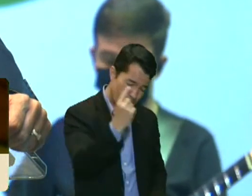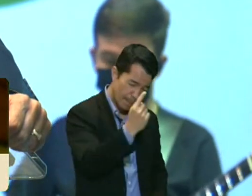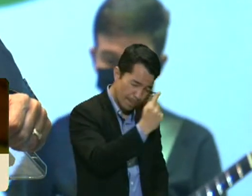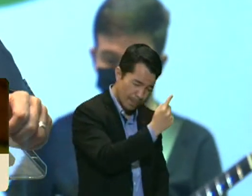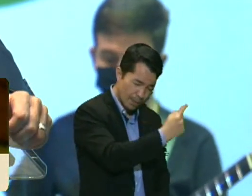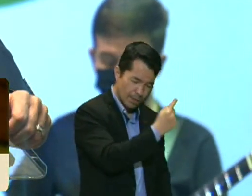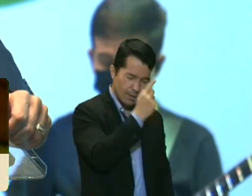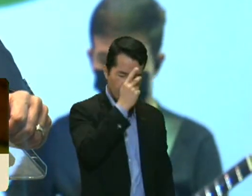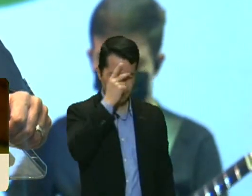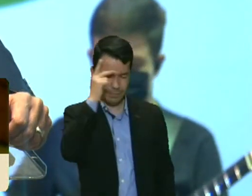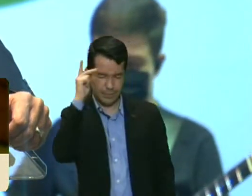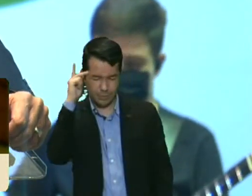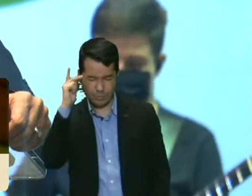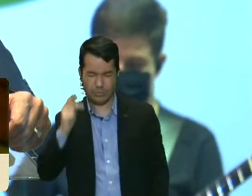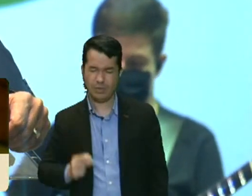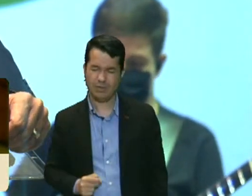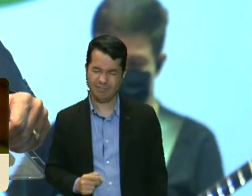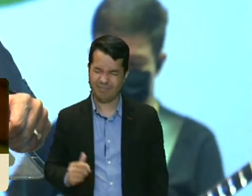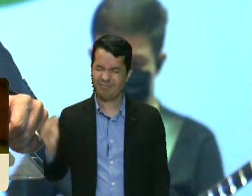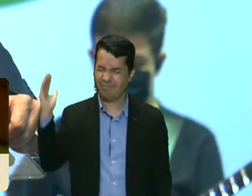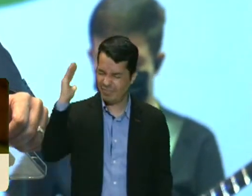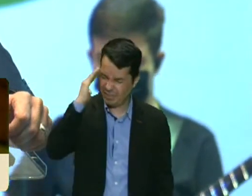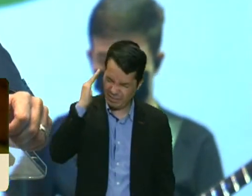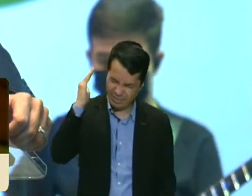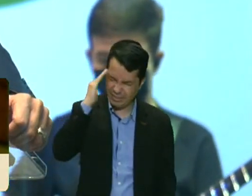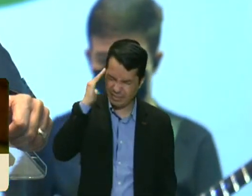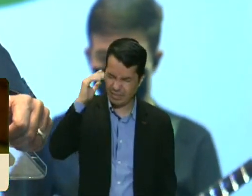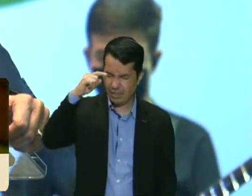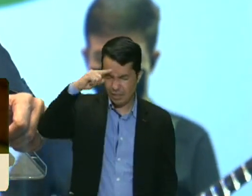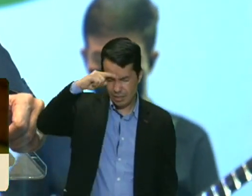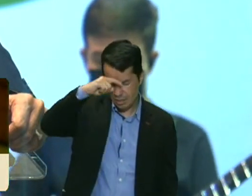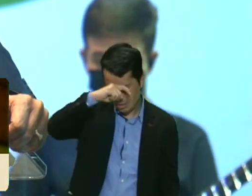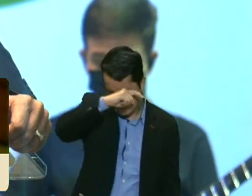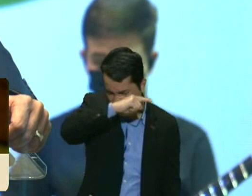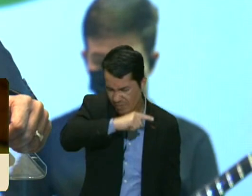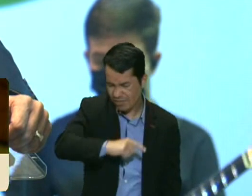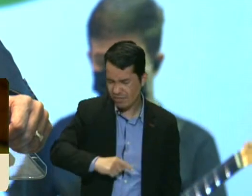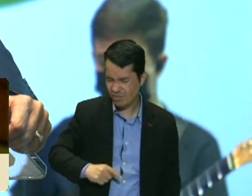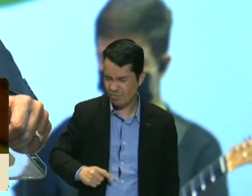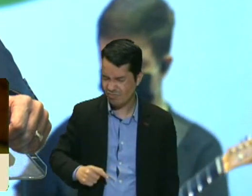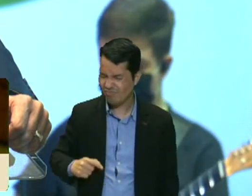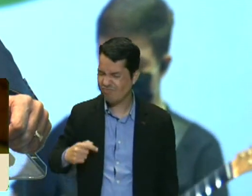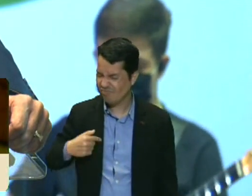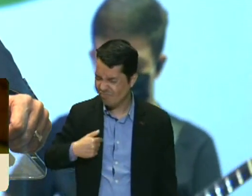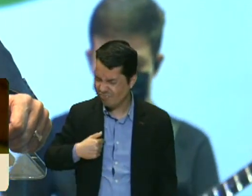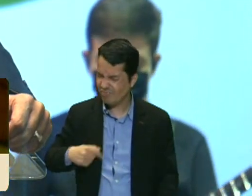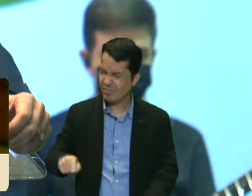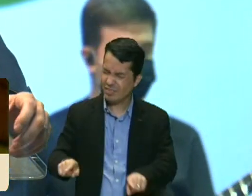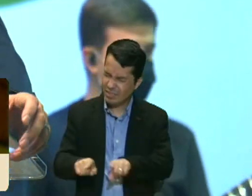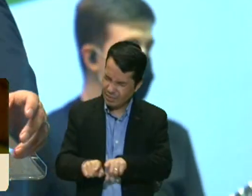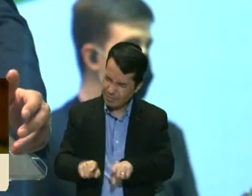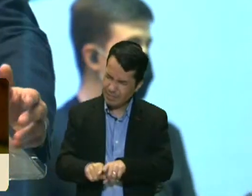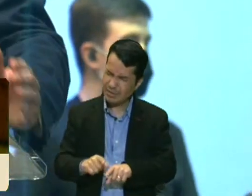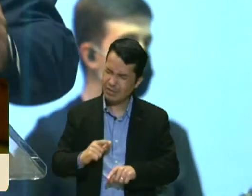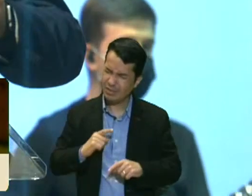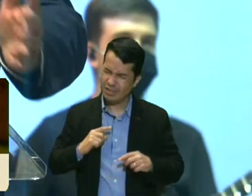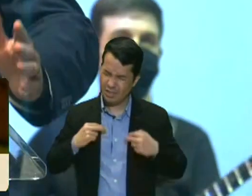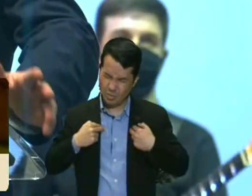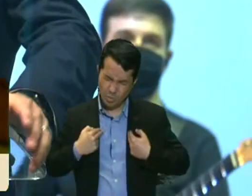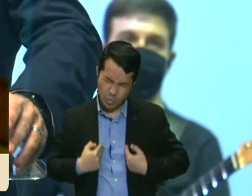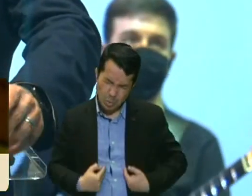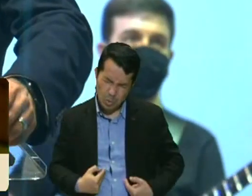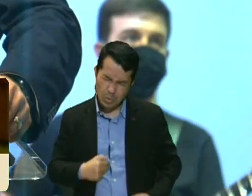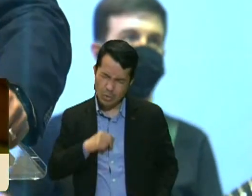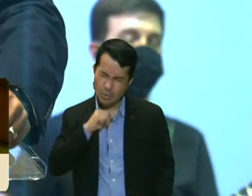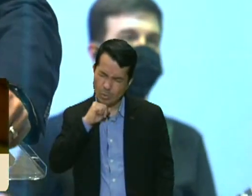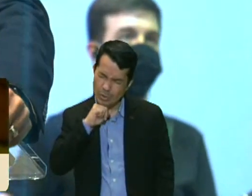Eu entendo que é difícil muitas vezes, Pai, porque eu também sou humano. Quantas vezes as